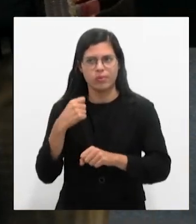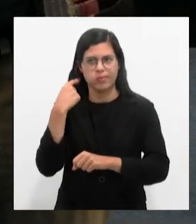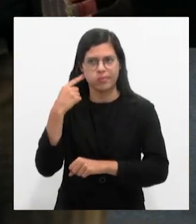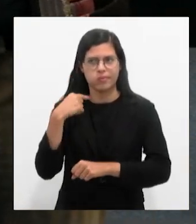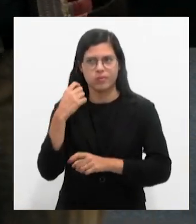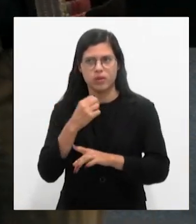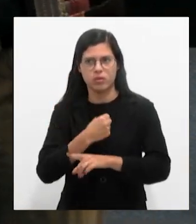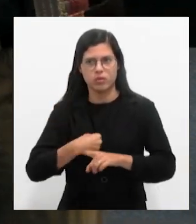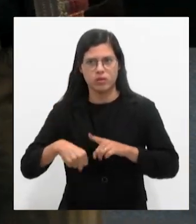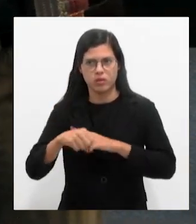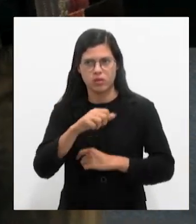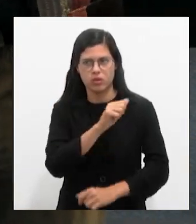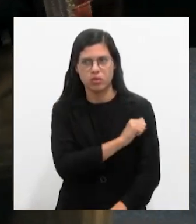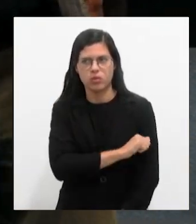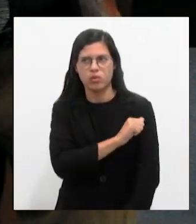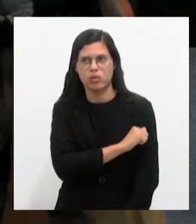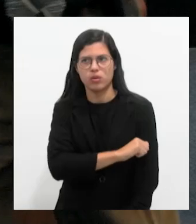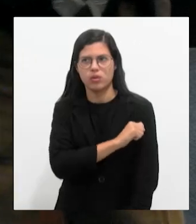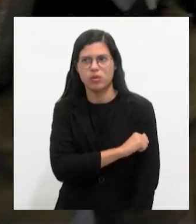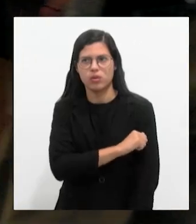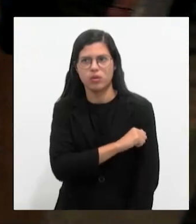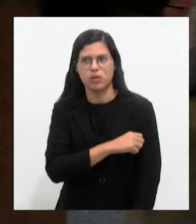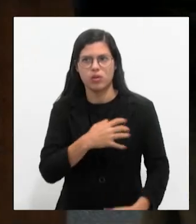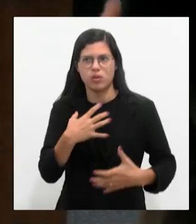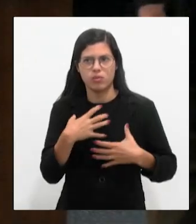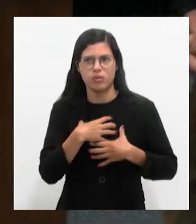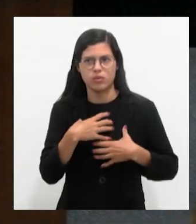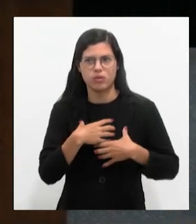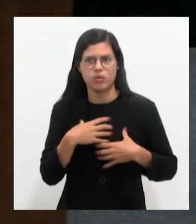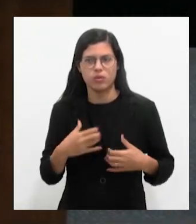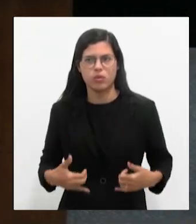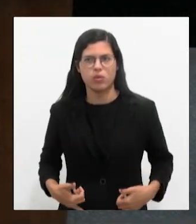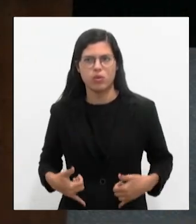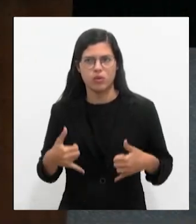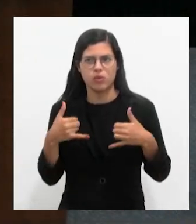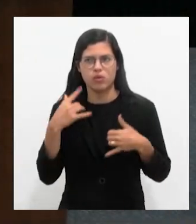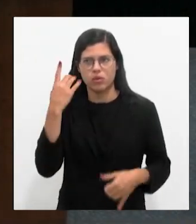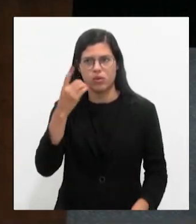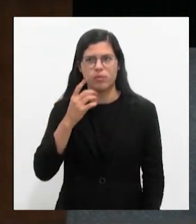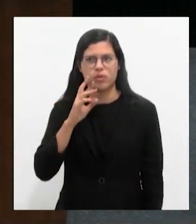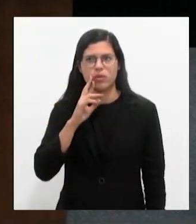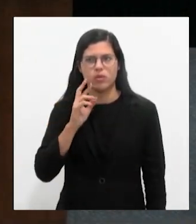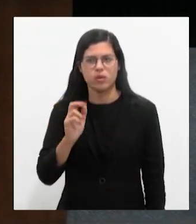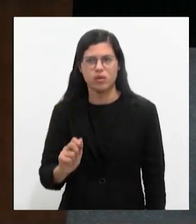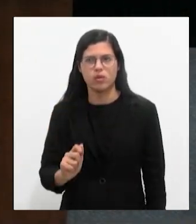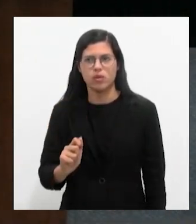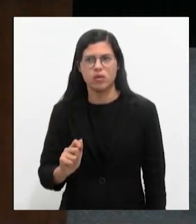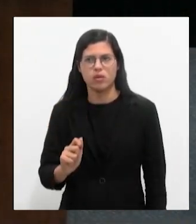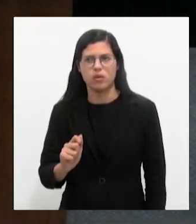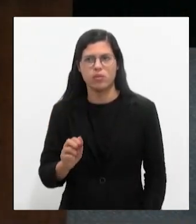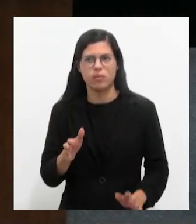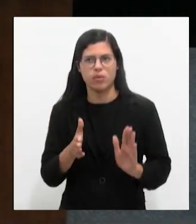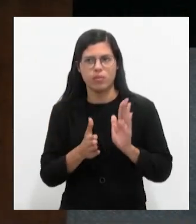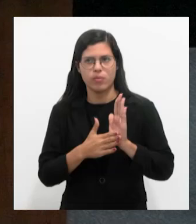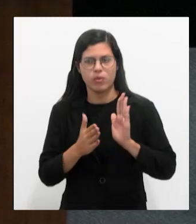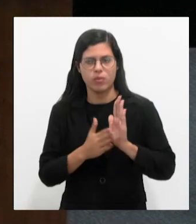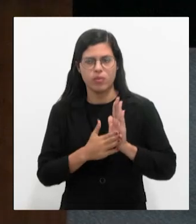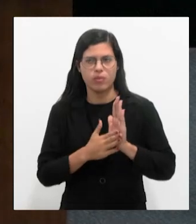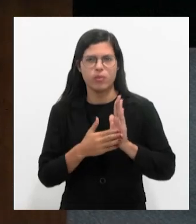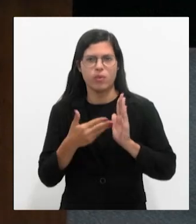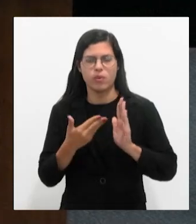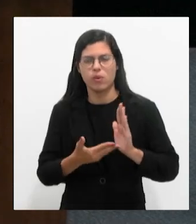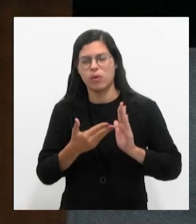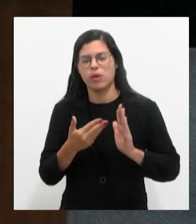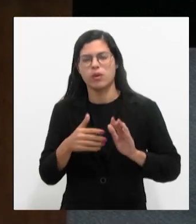sociedade fluminense. Então, eu fico aqui muito honrado, deputado Rodrigo Amorim, por ser o proponente dessa